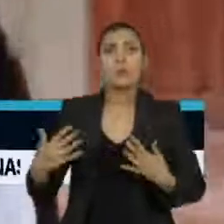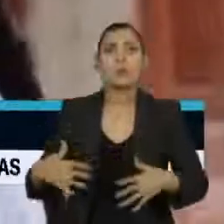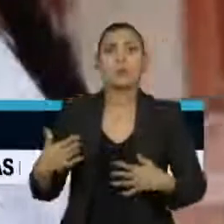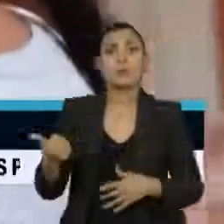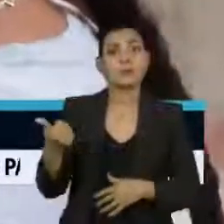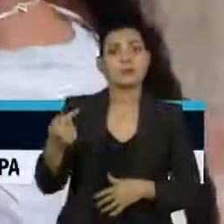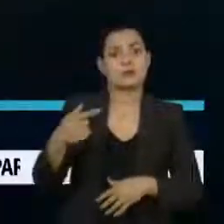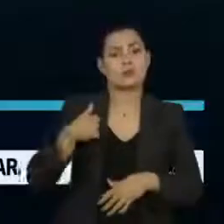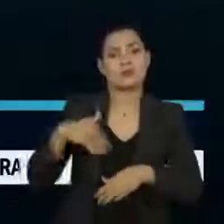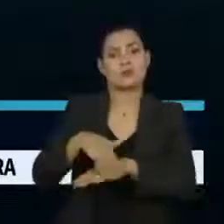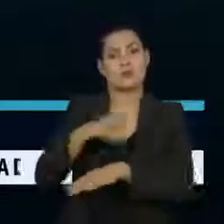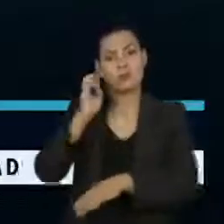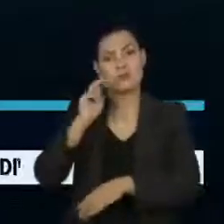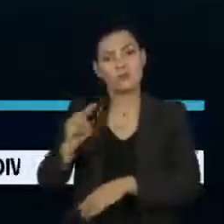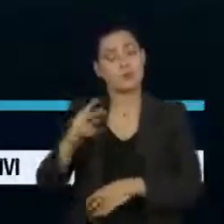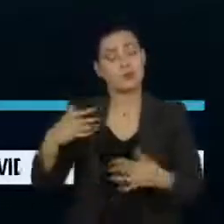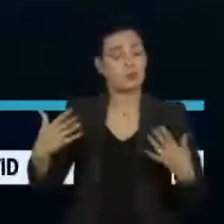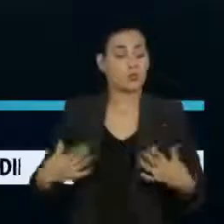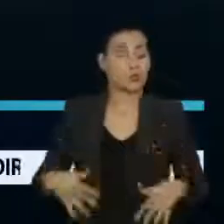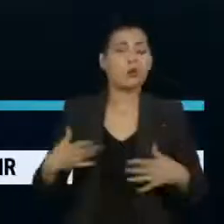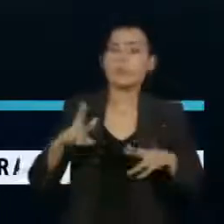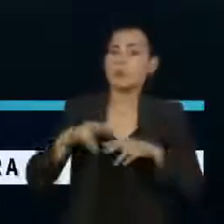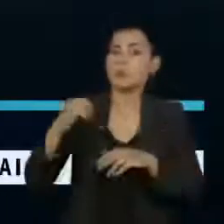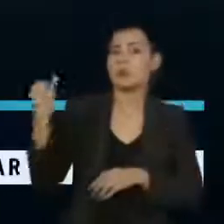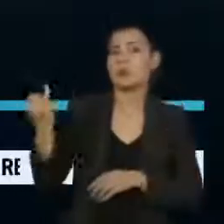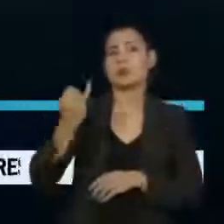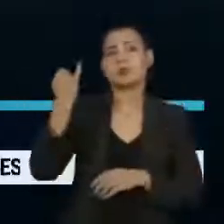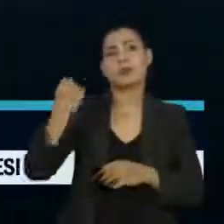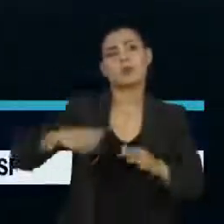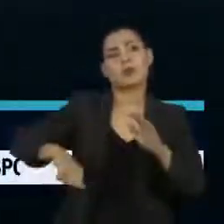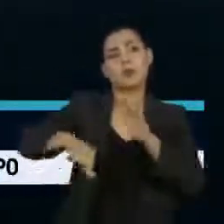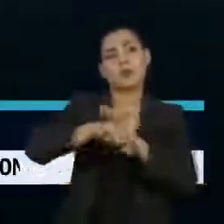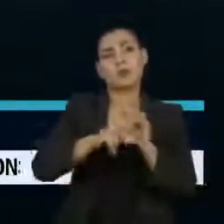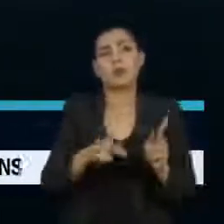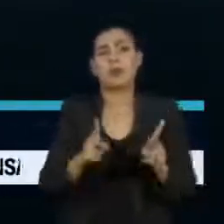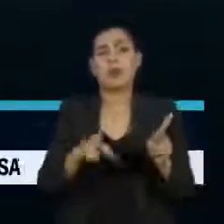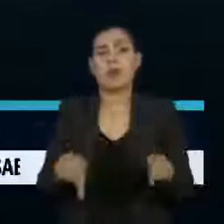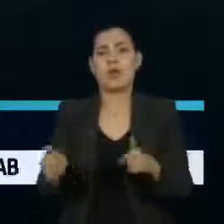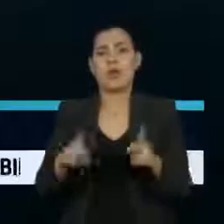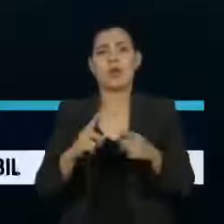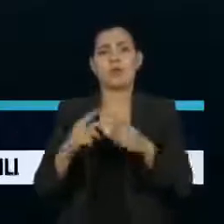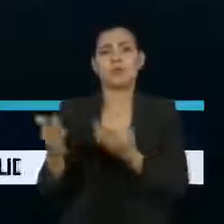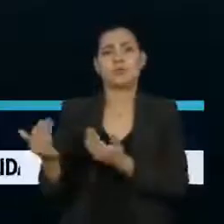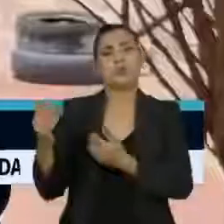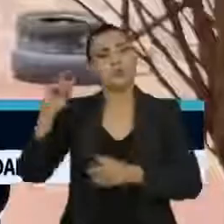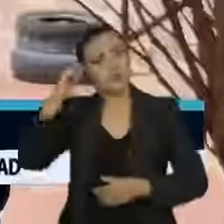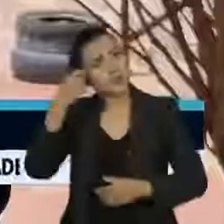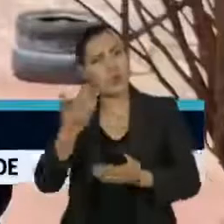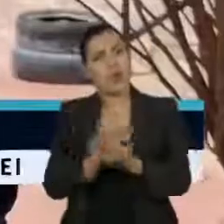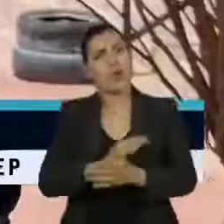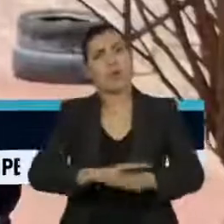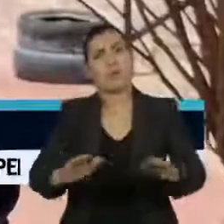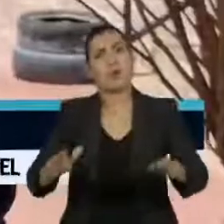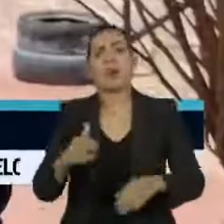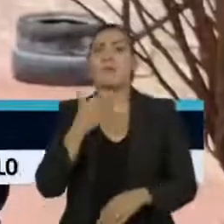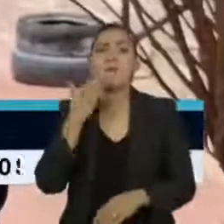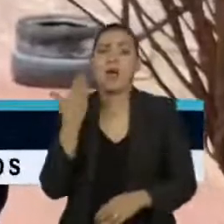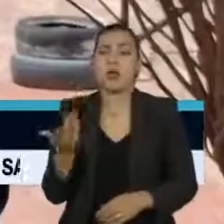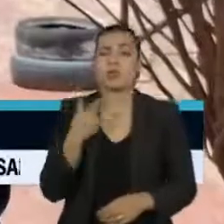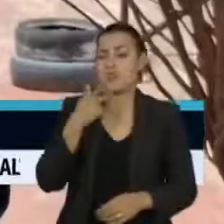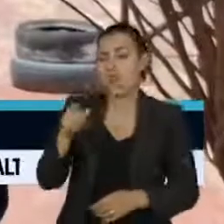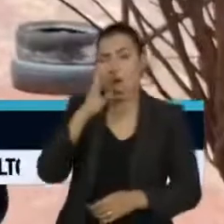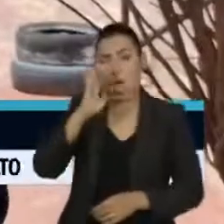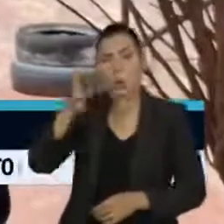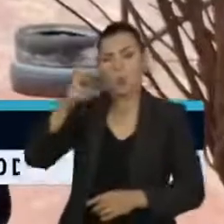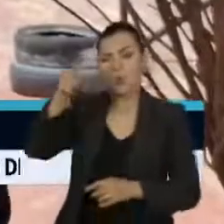17. Para ela, é fundamental combater a criminalização do funk e da juventude negra. Não é muito fácil criminalizar o